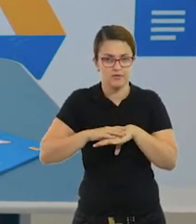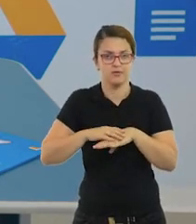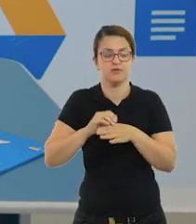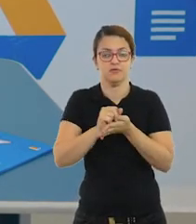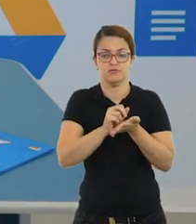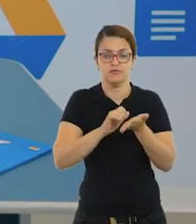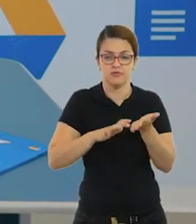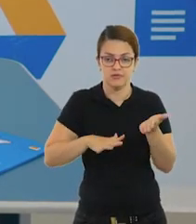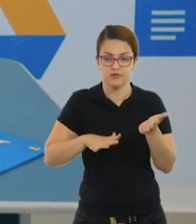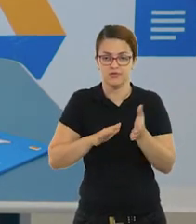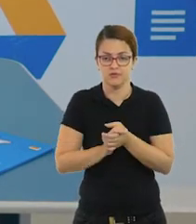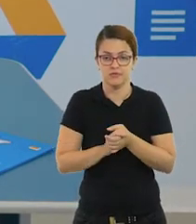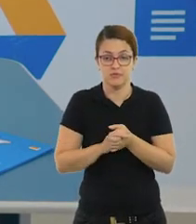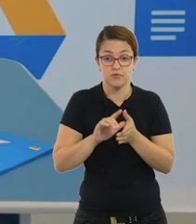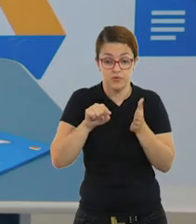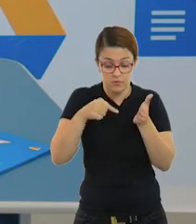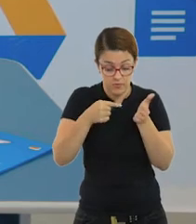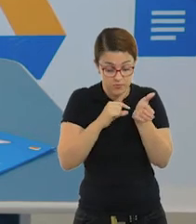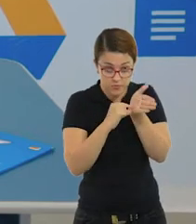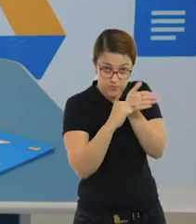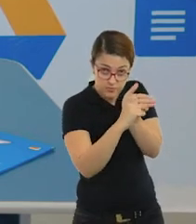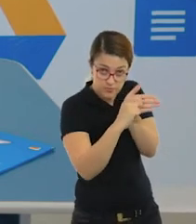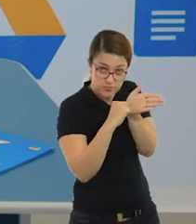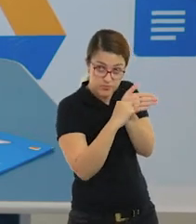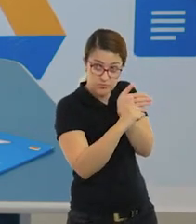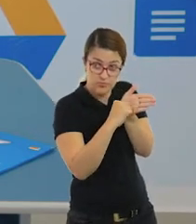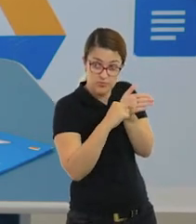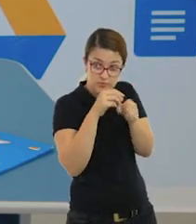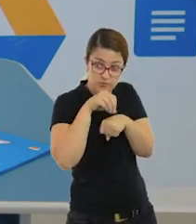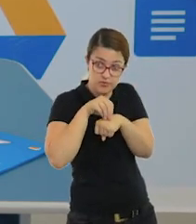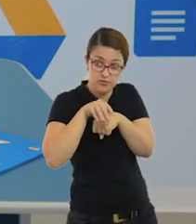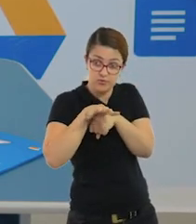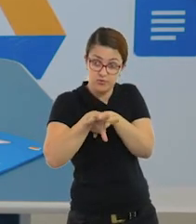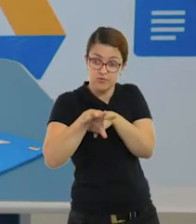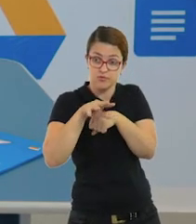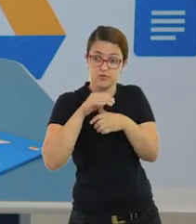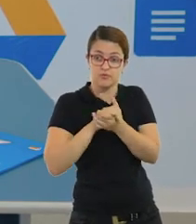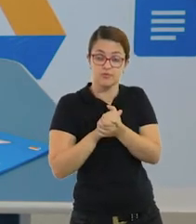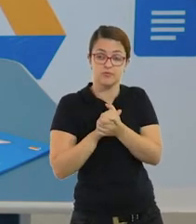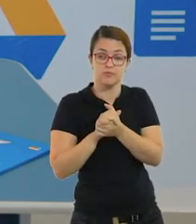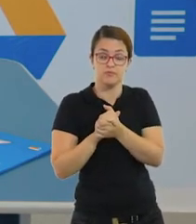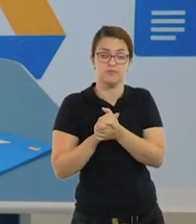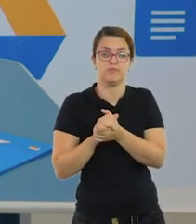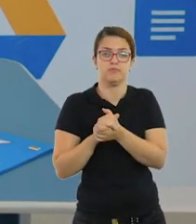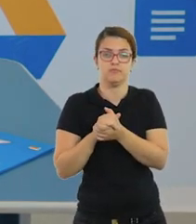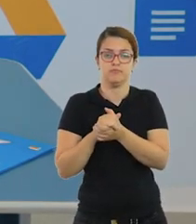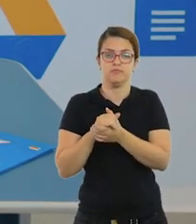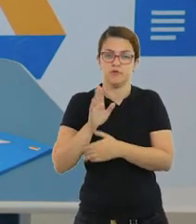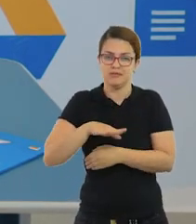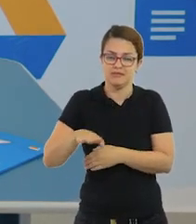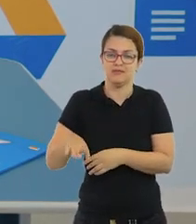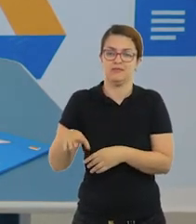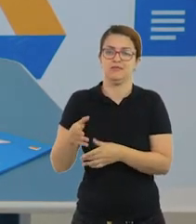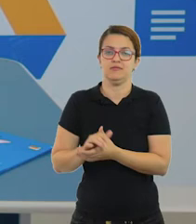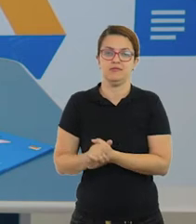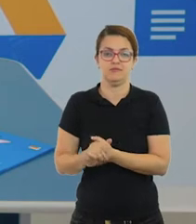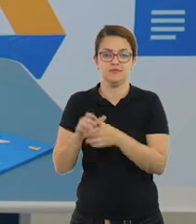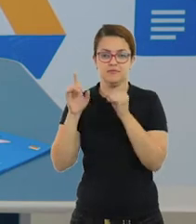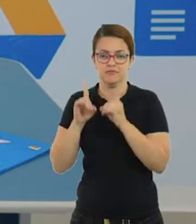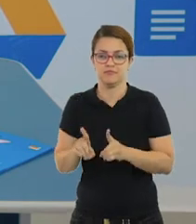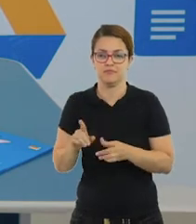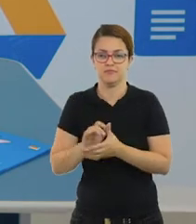a atividade proposta. E logo embaixo, as nossas sugestões para criança com deficiência. Bom, isso vocês já